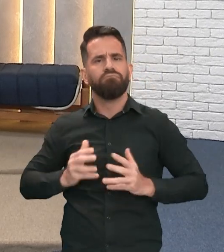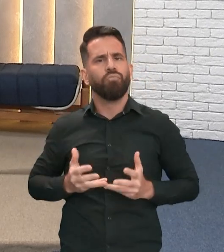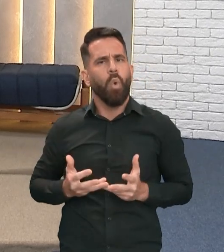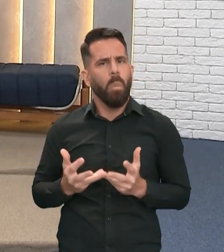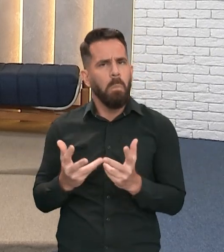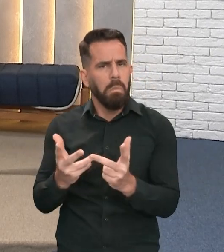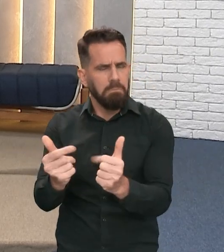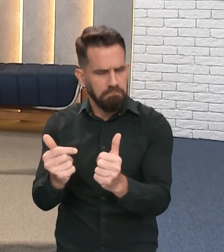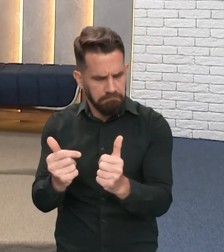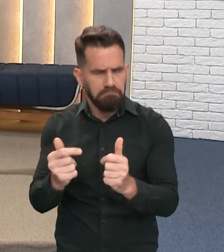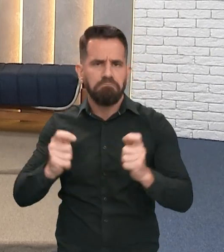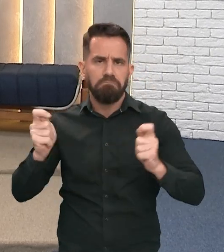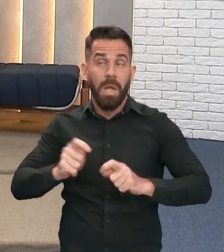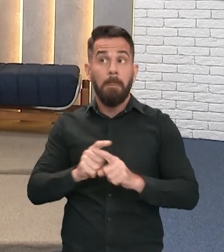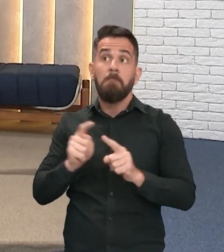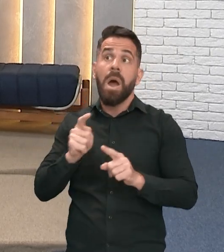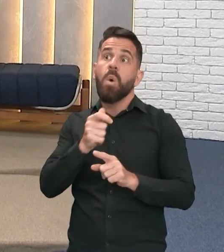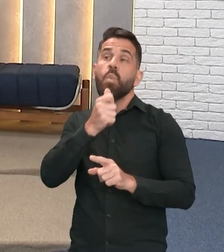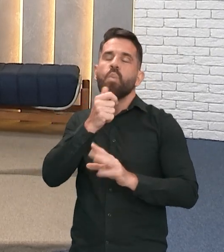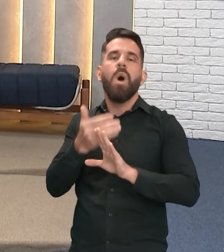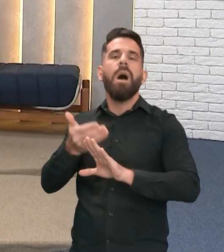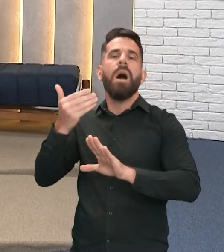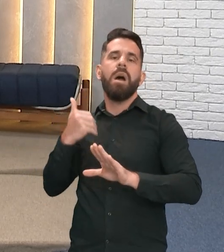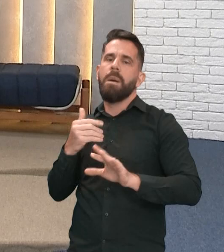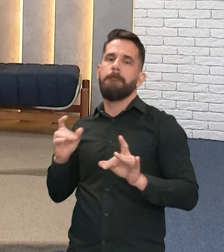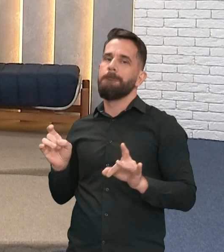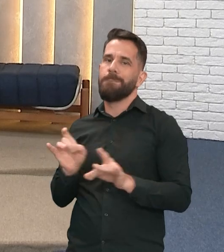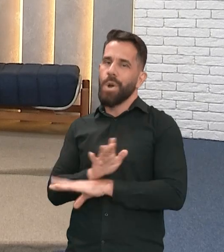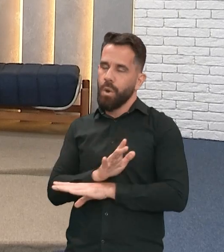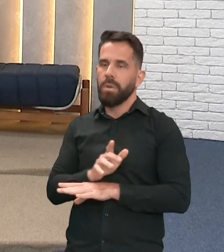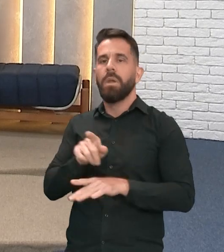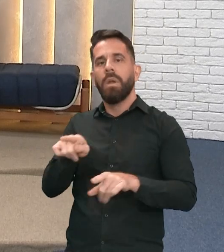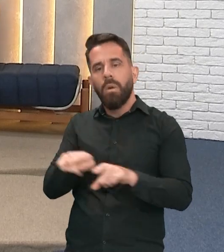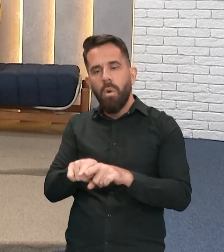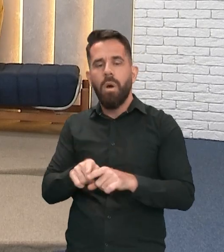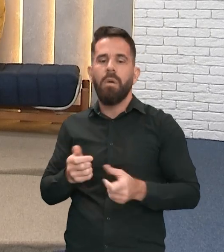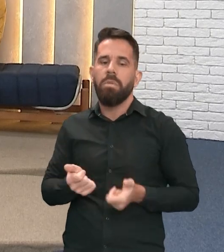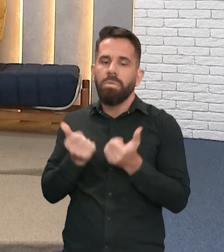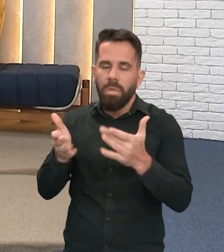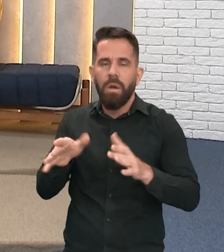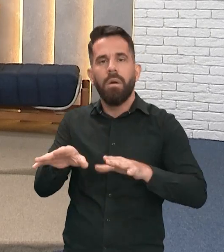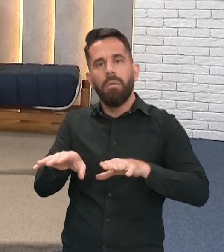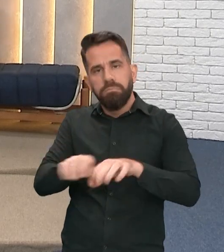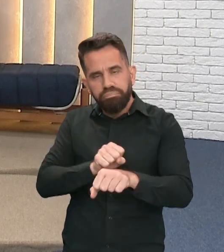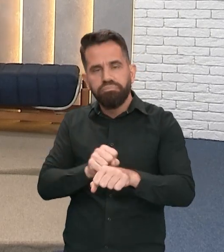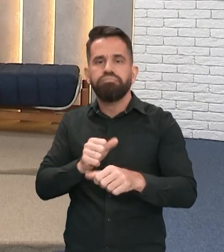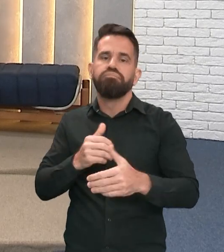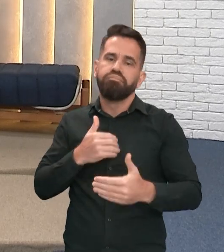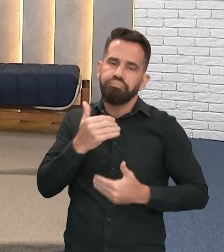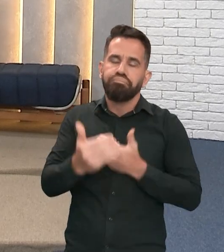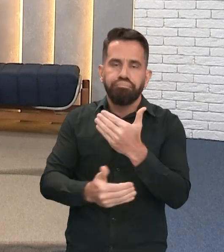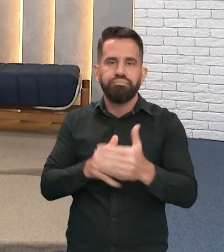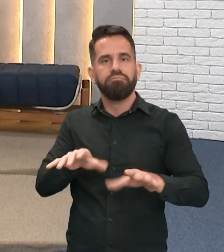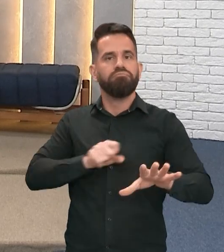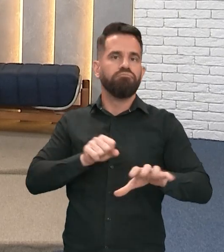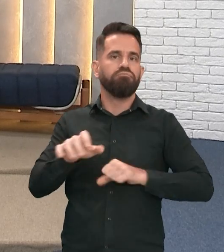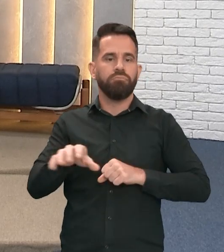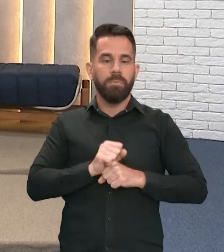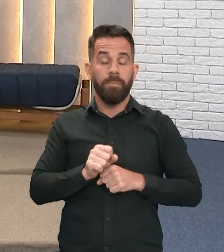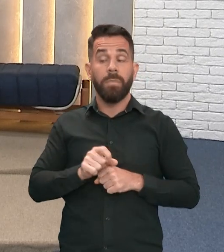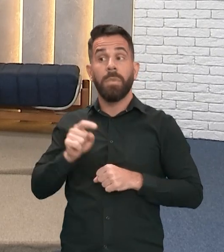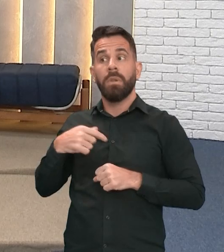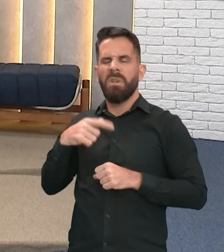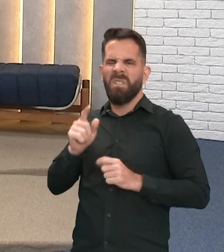momento. E a gente utiliza, minha gestora, que é a Ana Clara, que ela também é psicóloga formada pela UFG, ela incentivou muito a